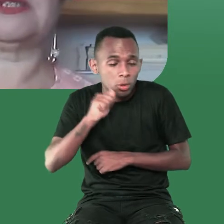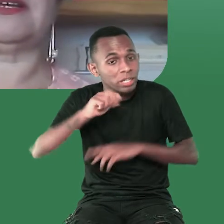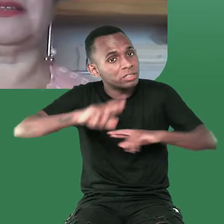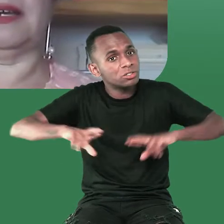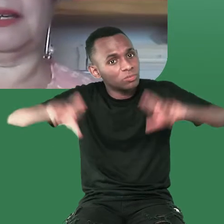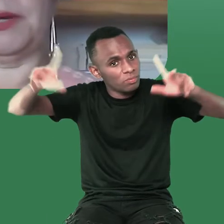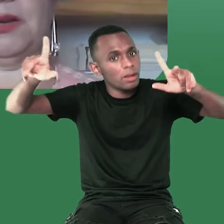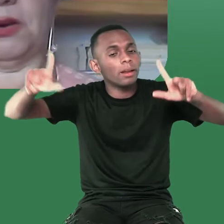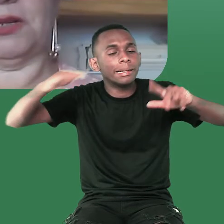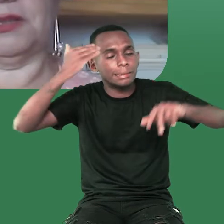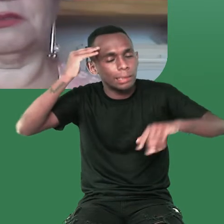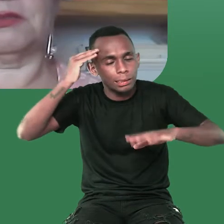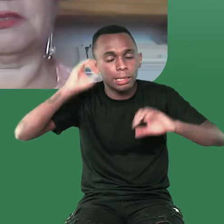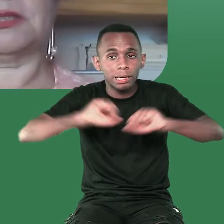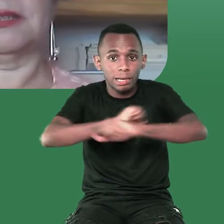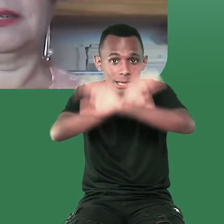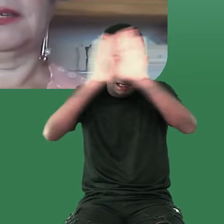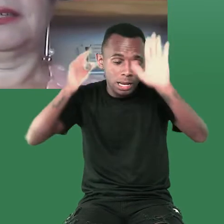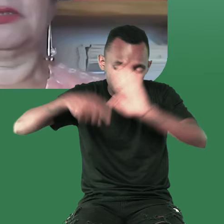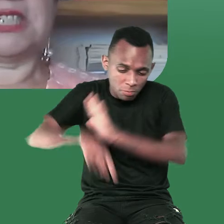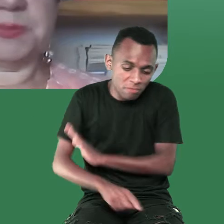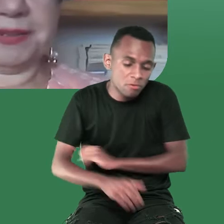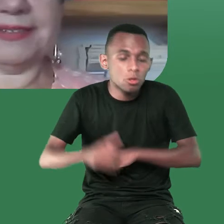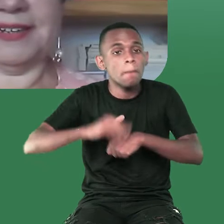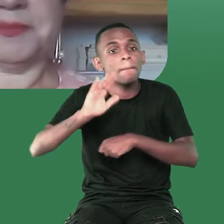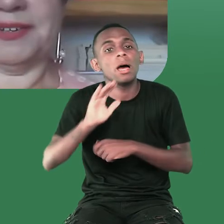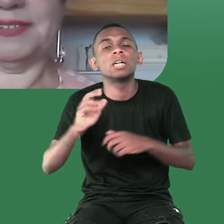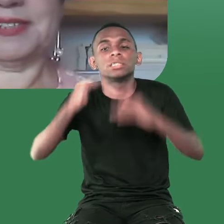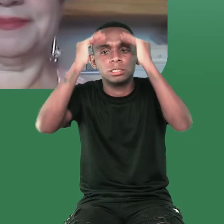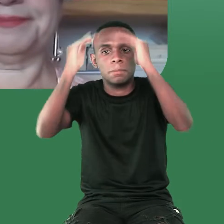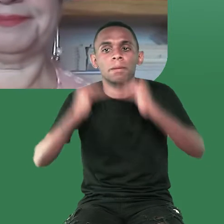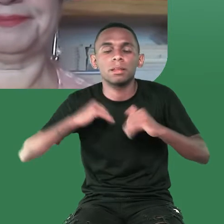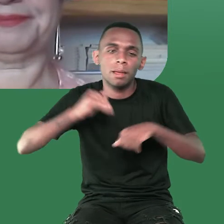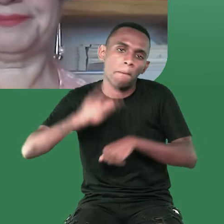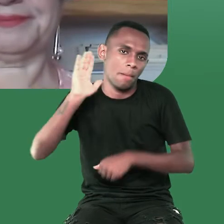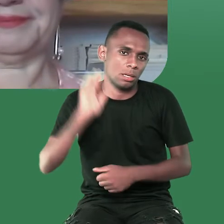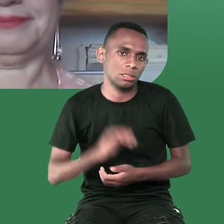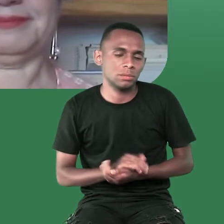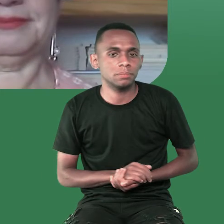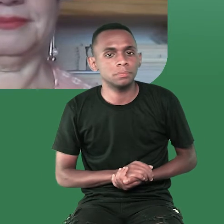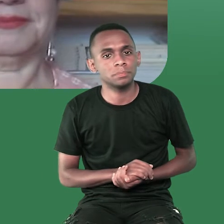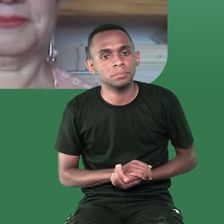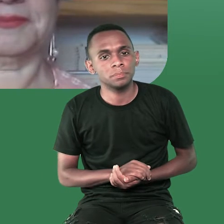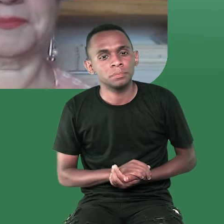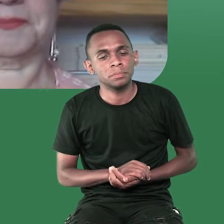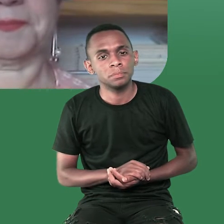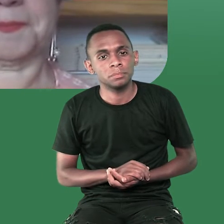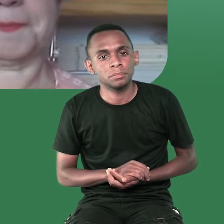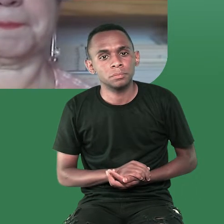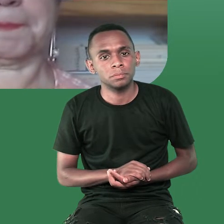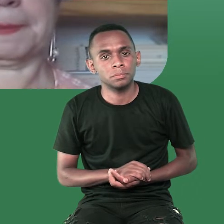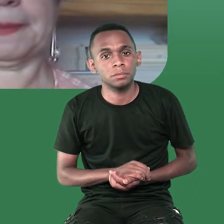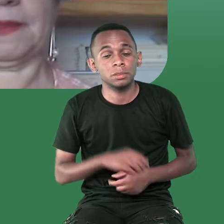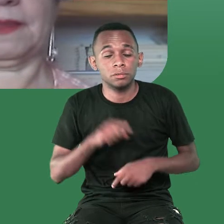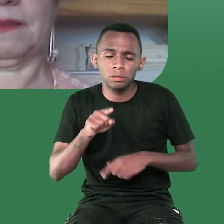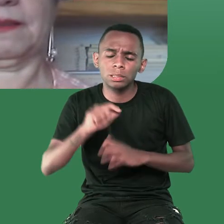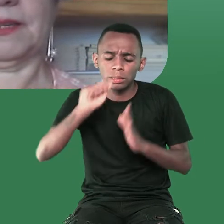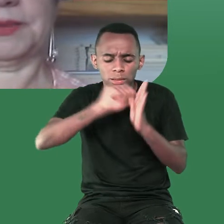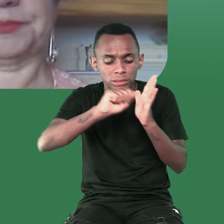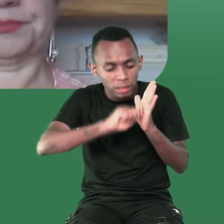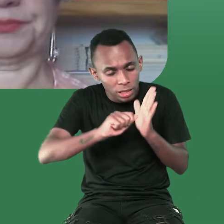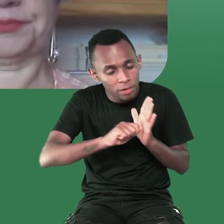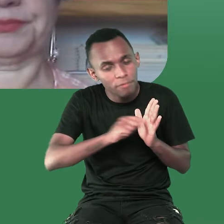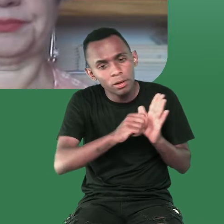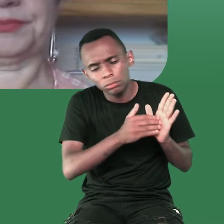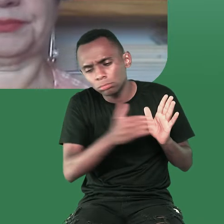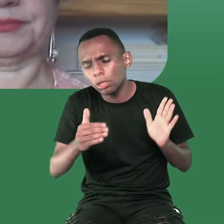Para os homens nos entenderem melhor e nos respeitarem mais. Enquanto você estava escrevendo o livro, você pensou